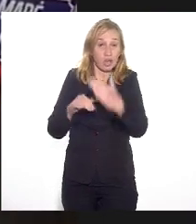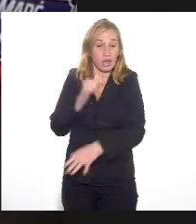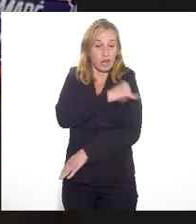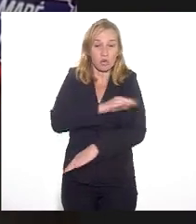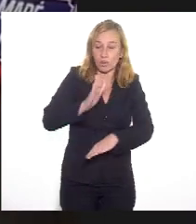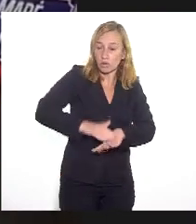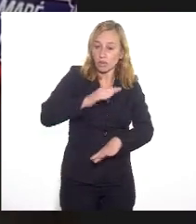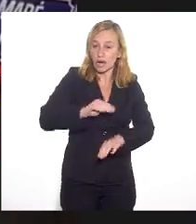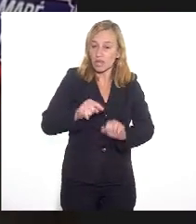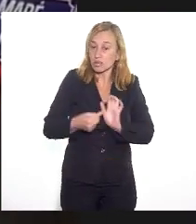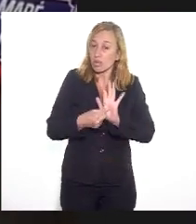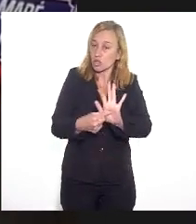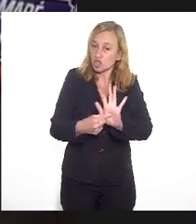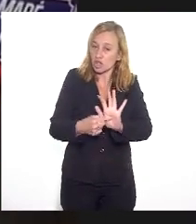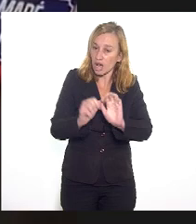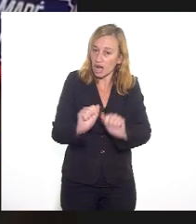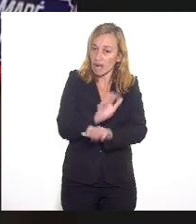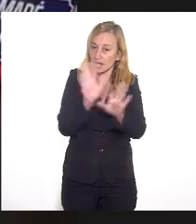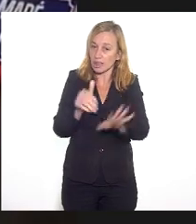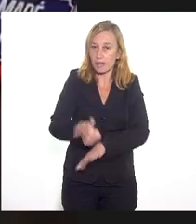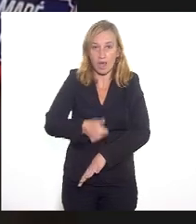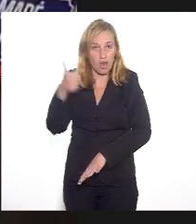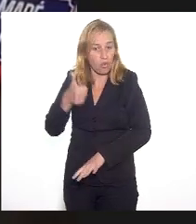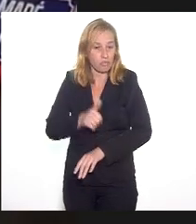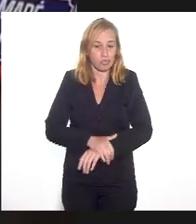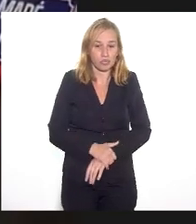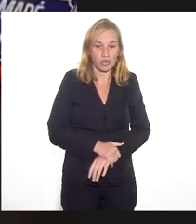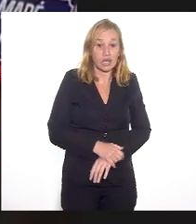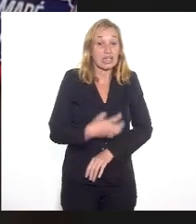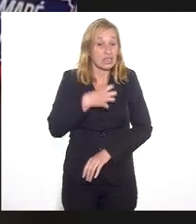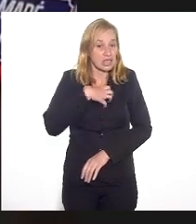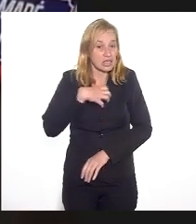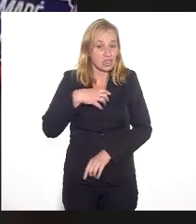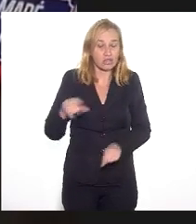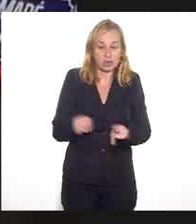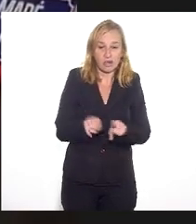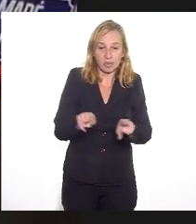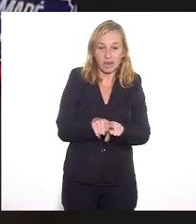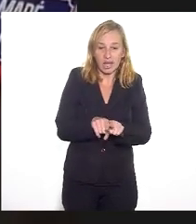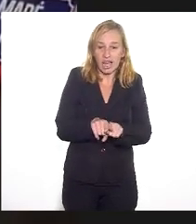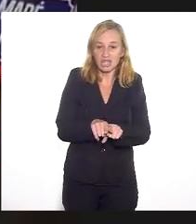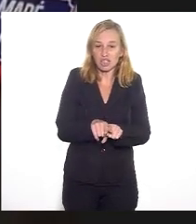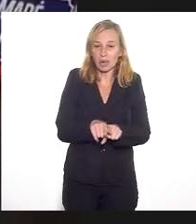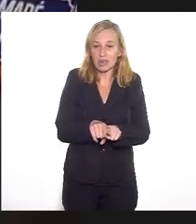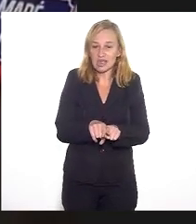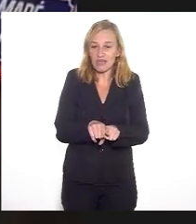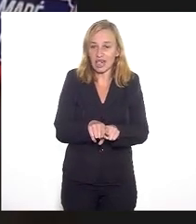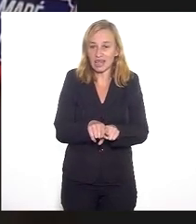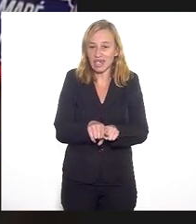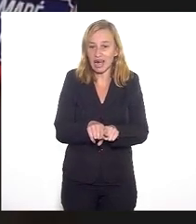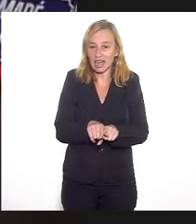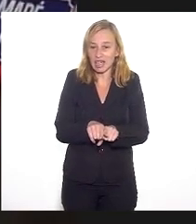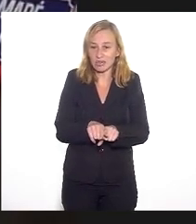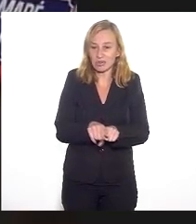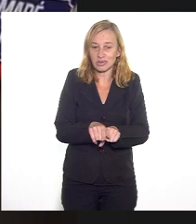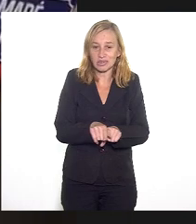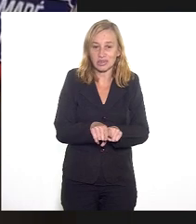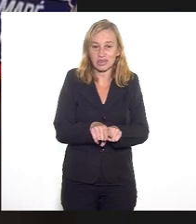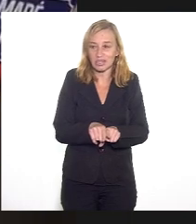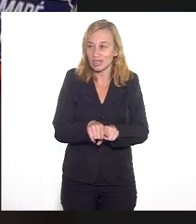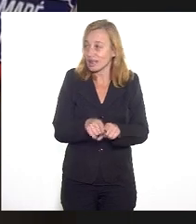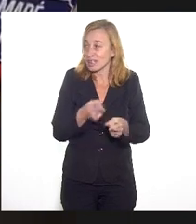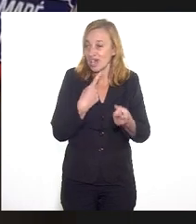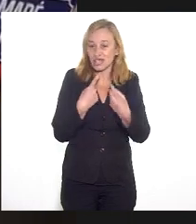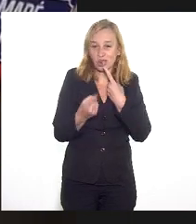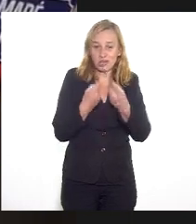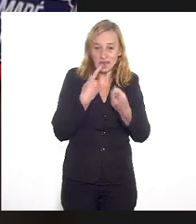quanto mais transparência, melhor, senhor presidente. Nesse sentido também, a gente trouxe muitos debates com relação